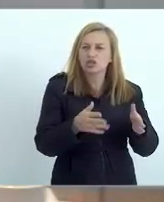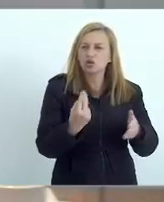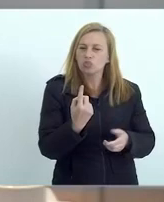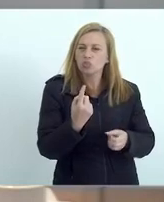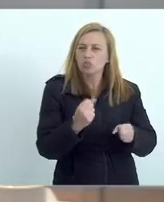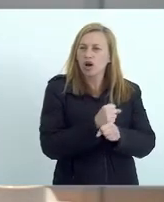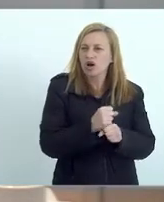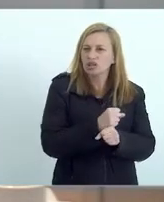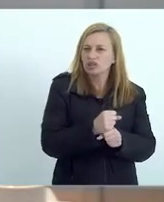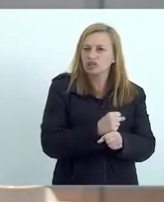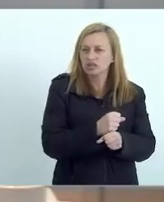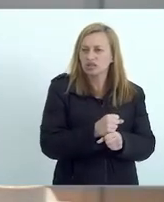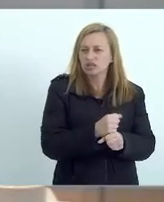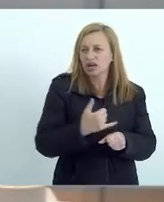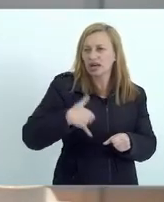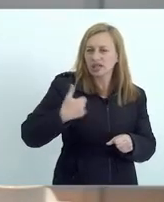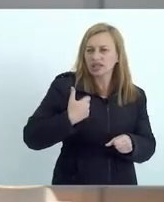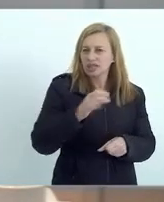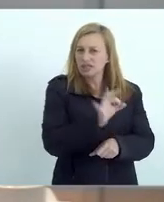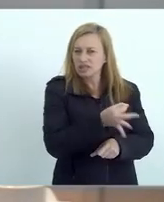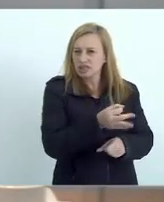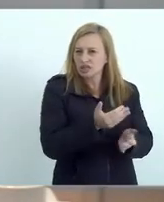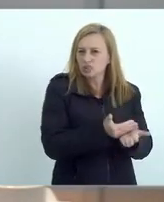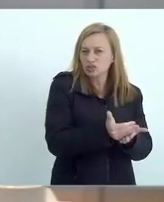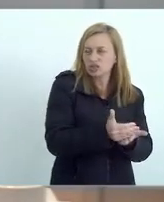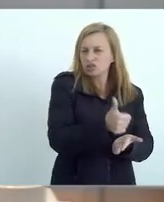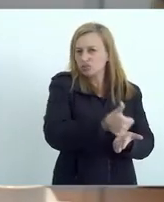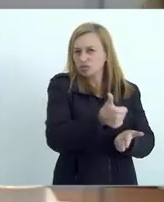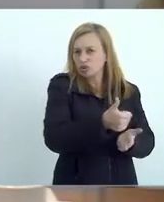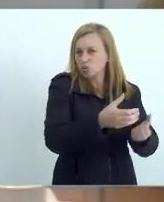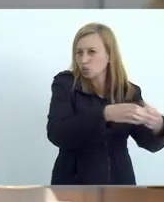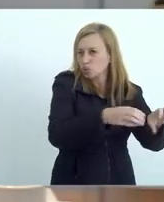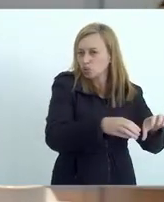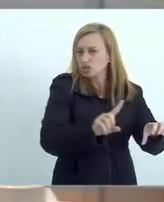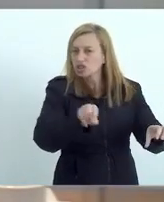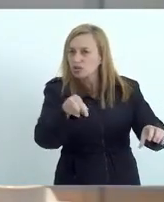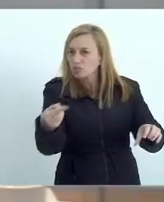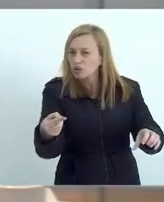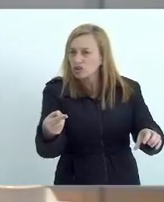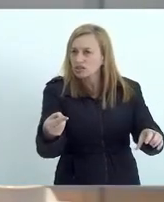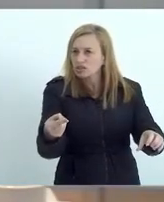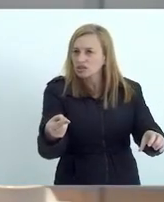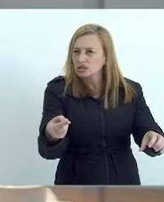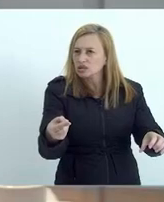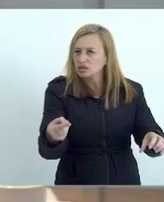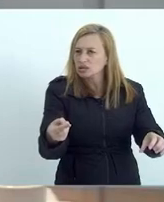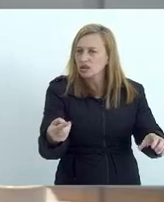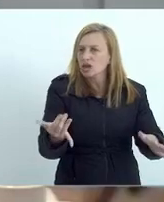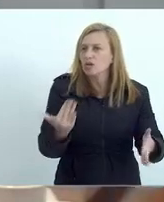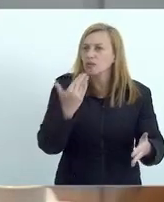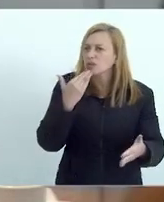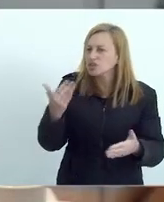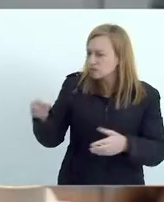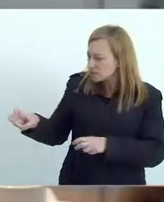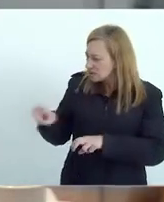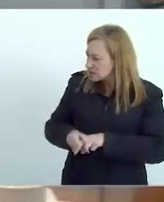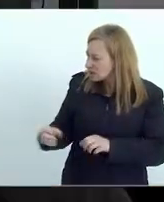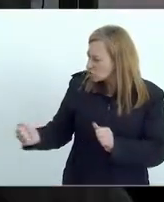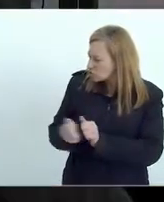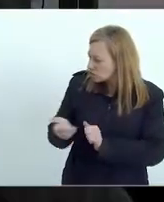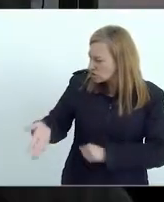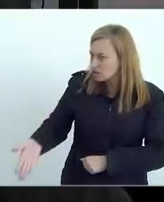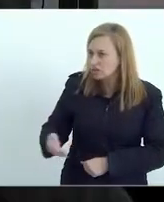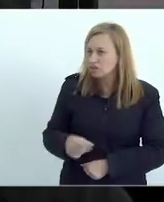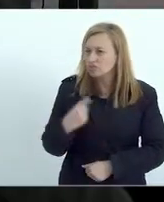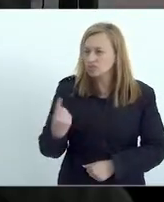que perfaziam a idade necessária no início do primeiro concurso e depois pedir para senhora comprar mesmo conosco que